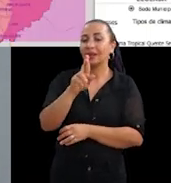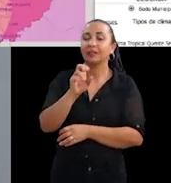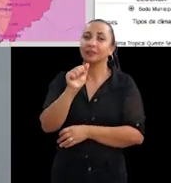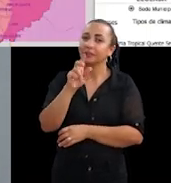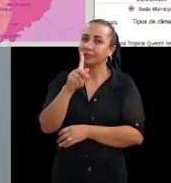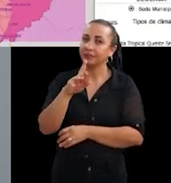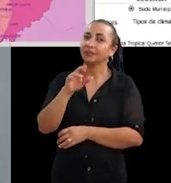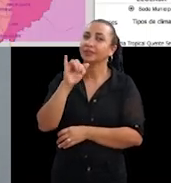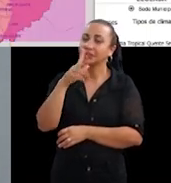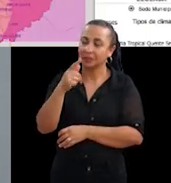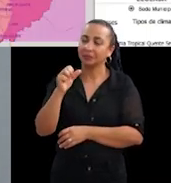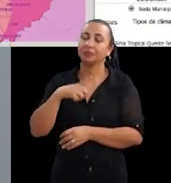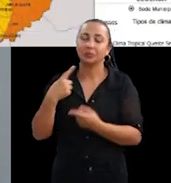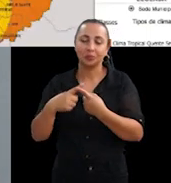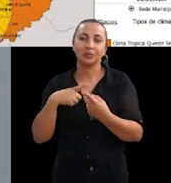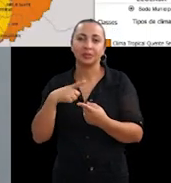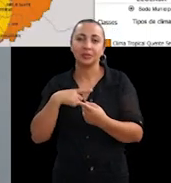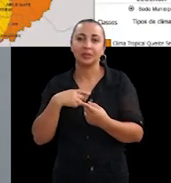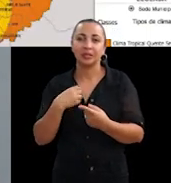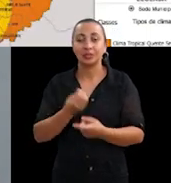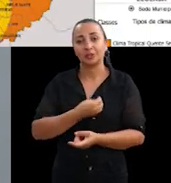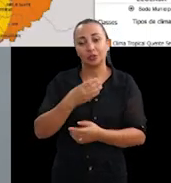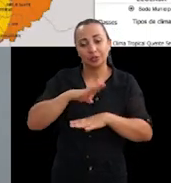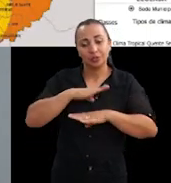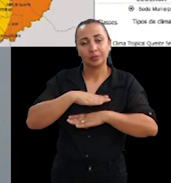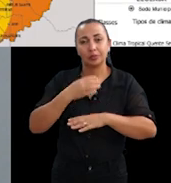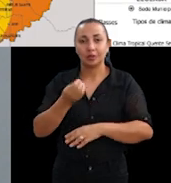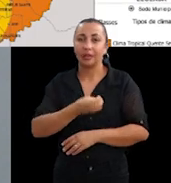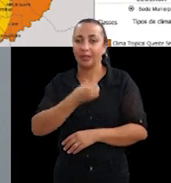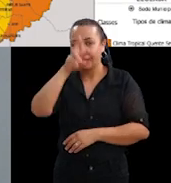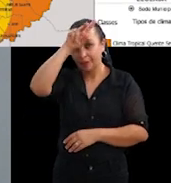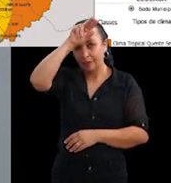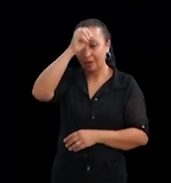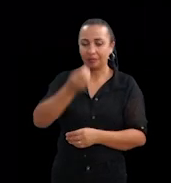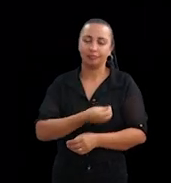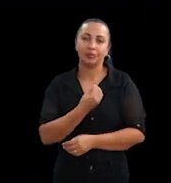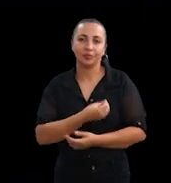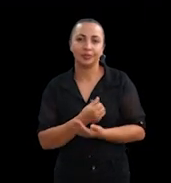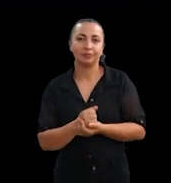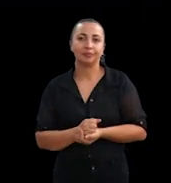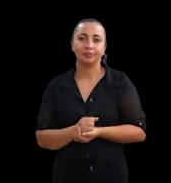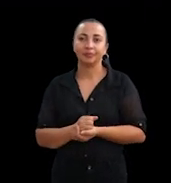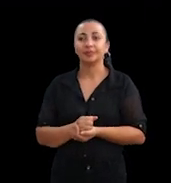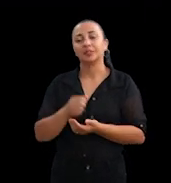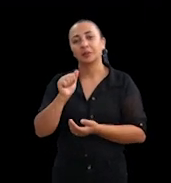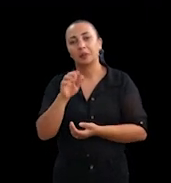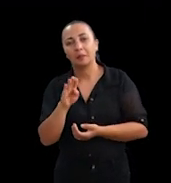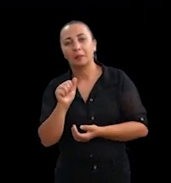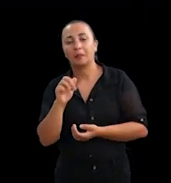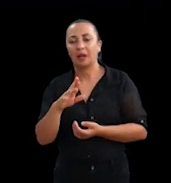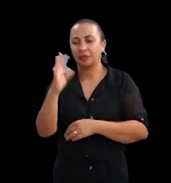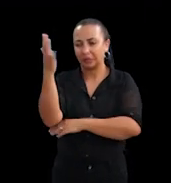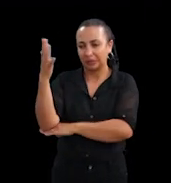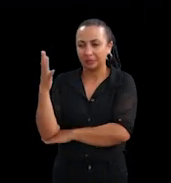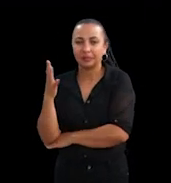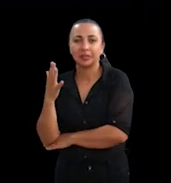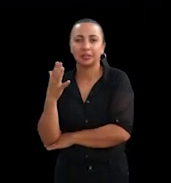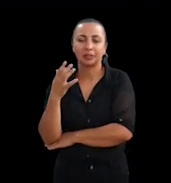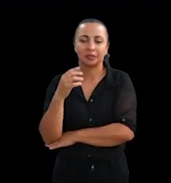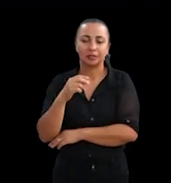Araripe. Porque tem condições do inseto viver. Então, esse pé de serra de Barbalha,